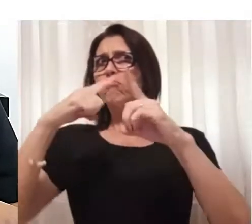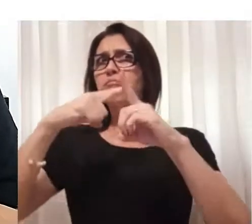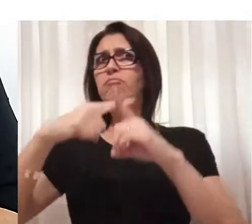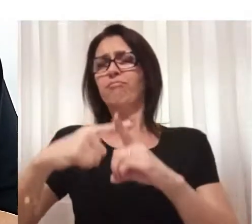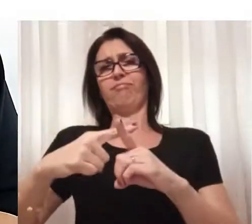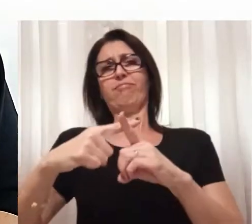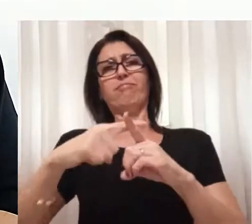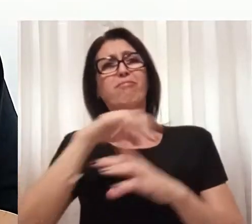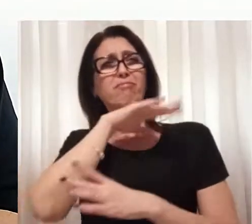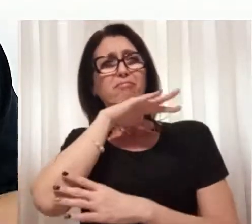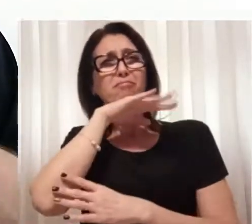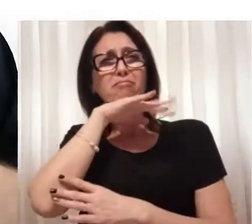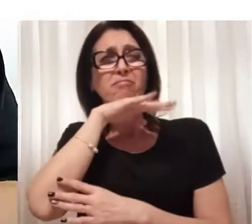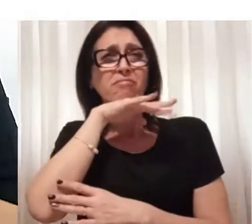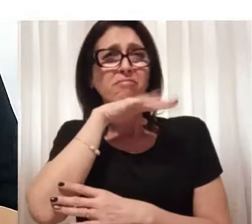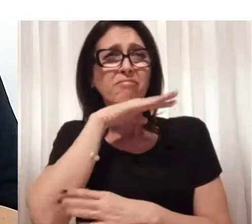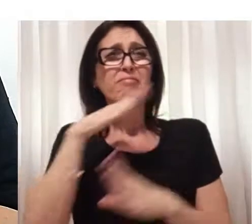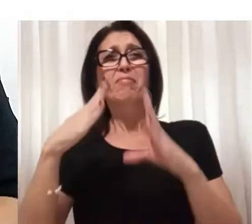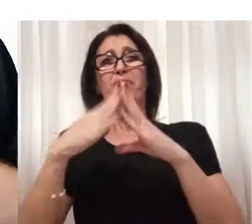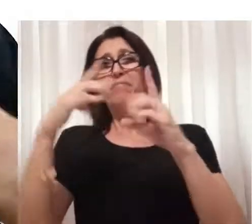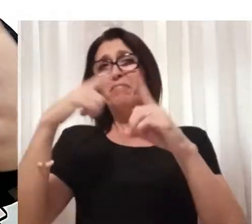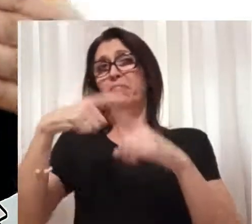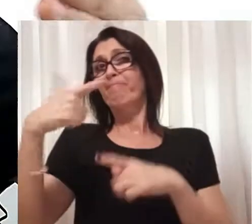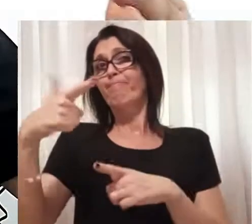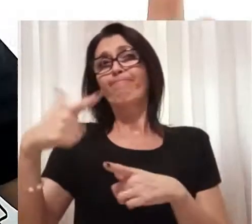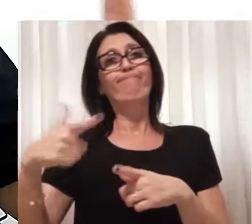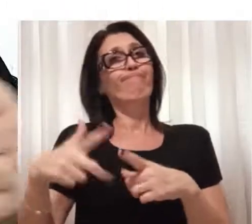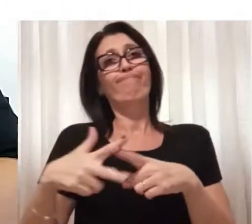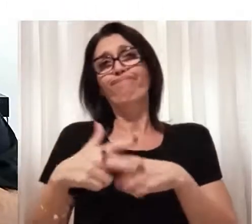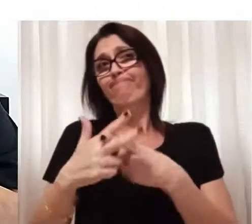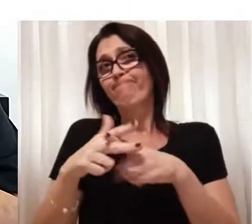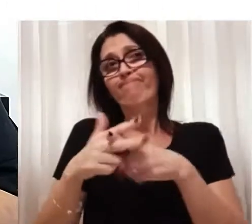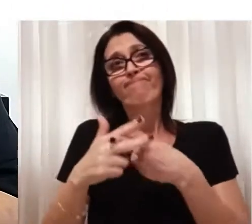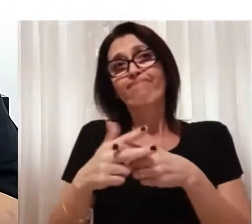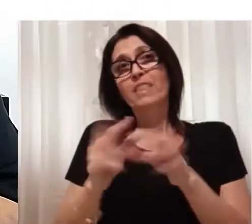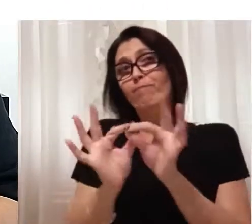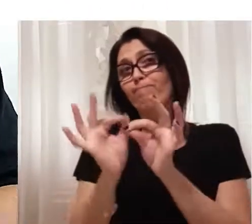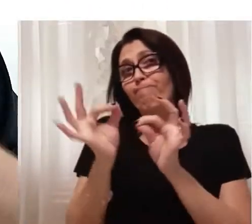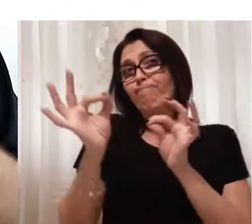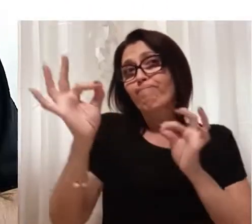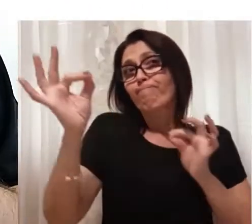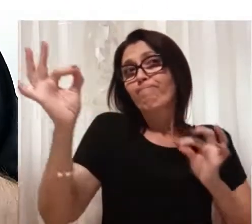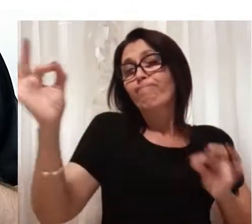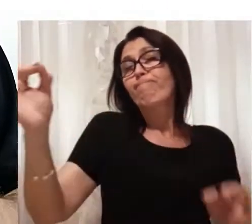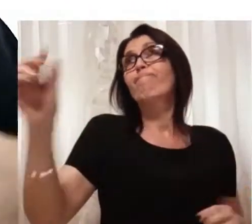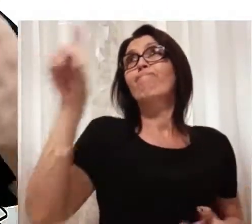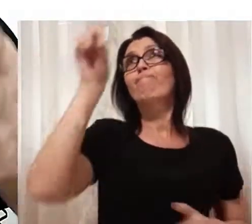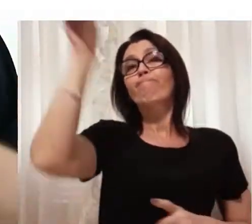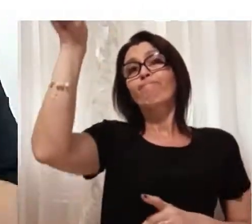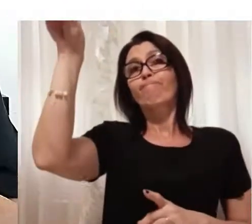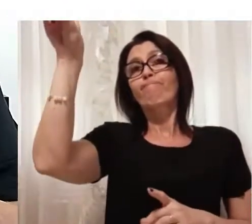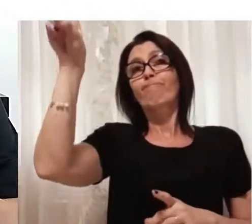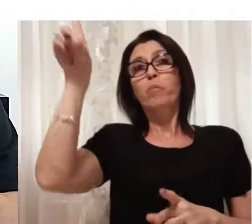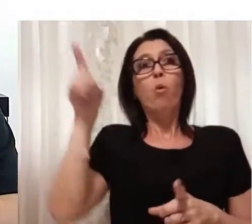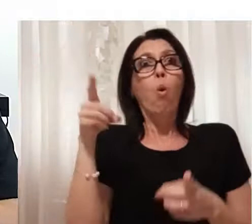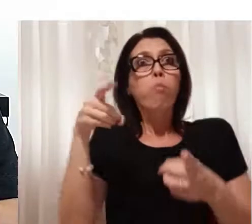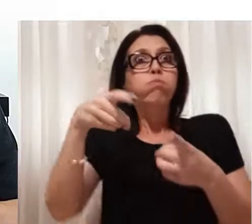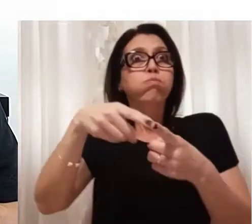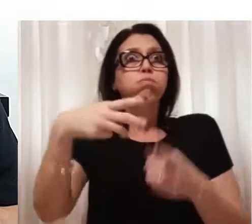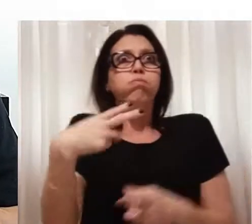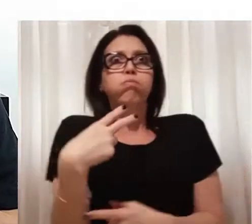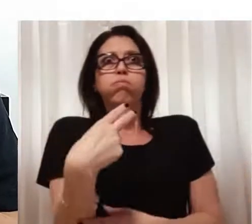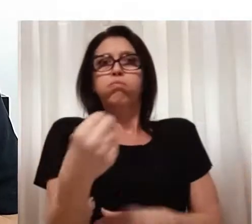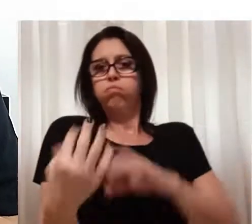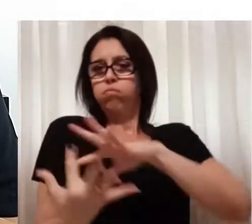em seu meio, e a igreja sem manutenção foi se afastando da palavra de Deus, do seu objetivo de levar o amor de Deus